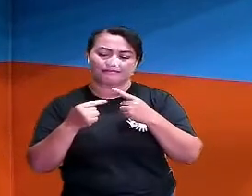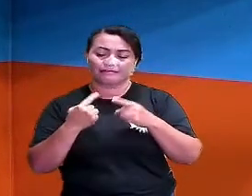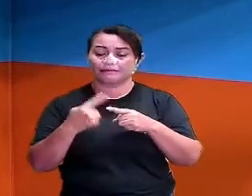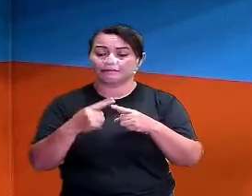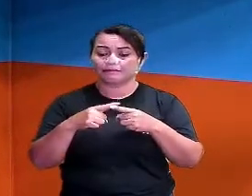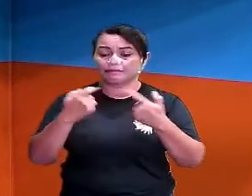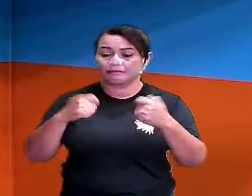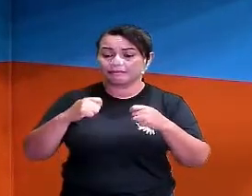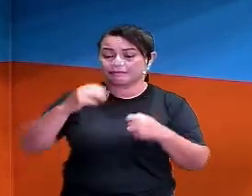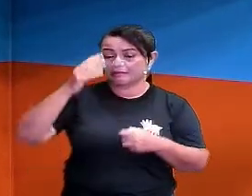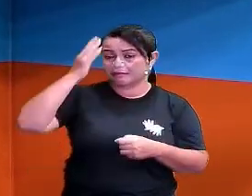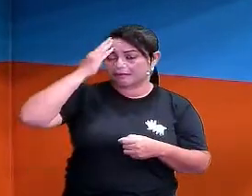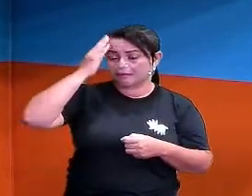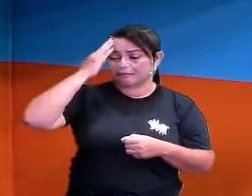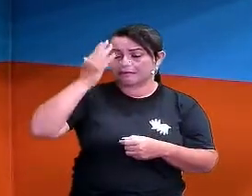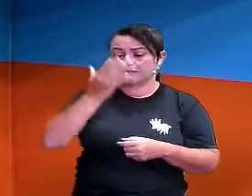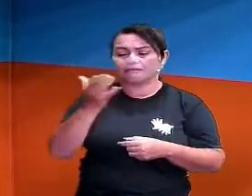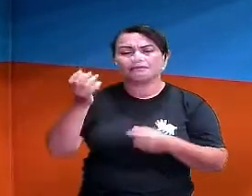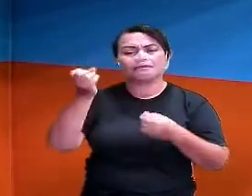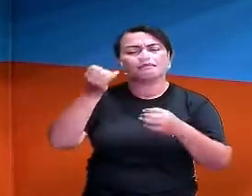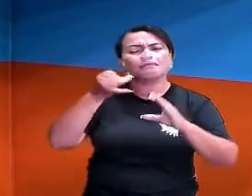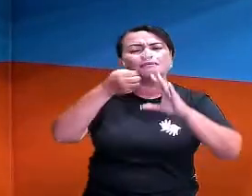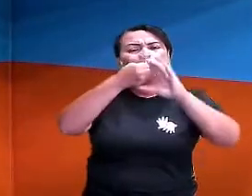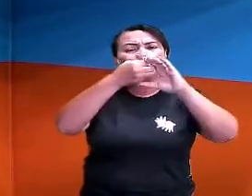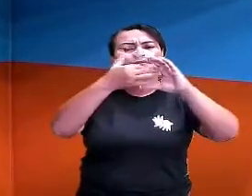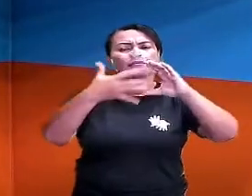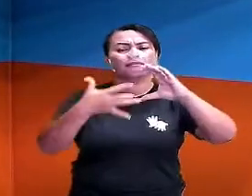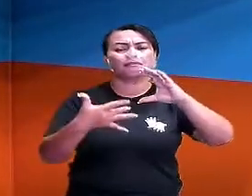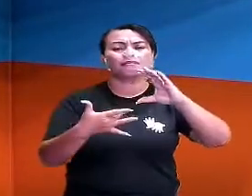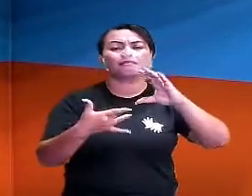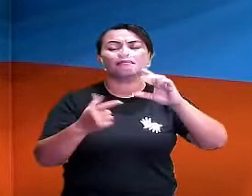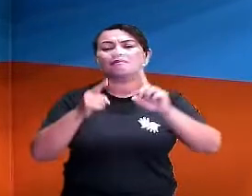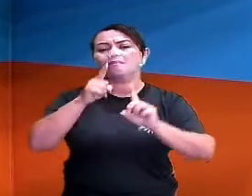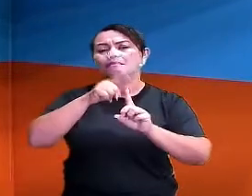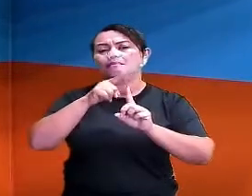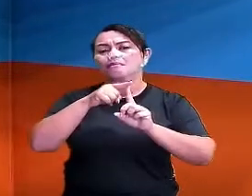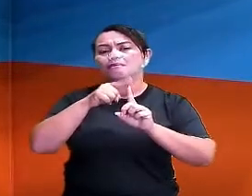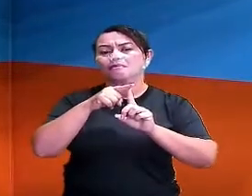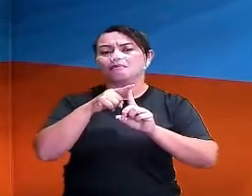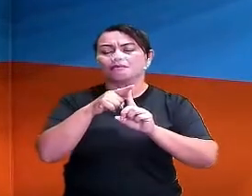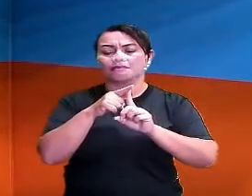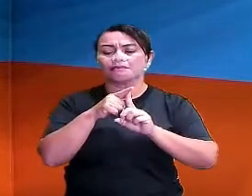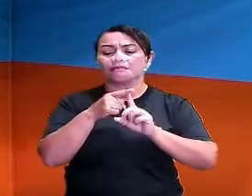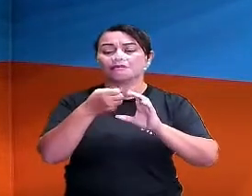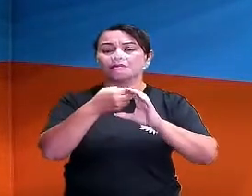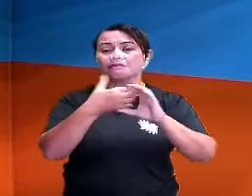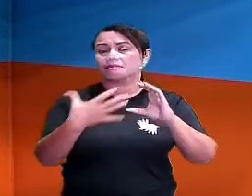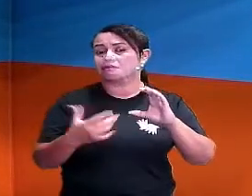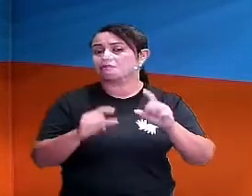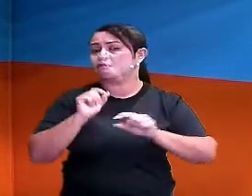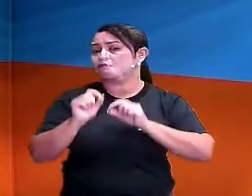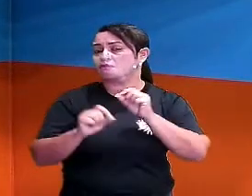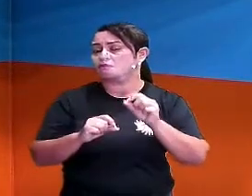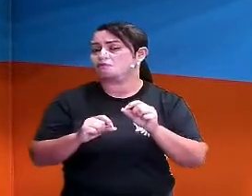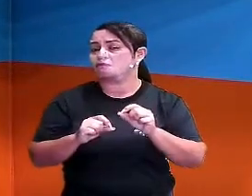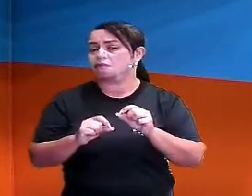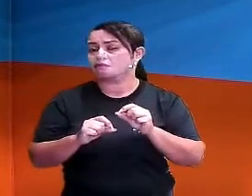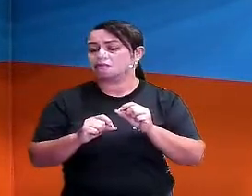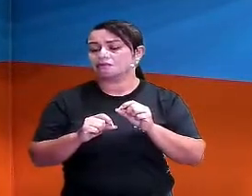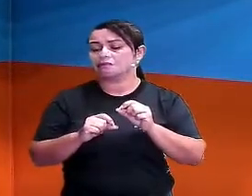eu preciso saber, porque ele dá aqui, ó, uma característica de um tipo de triângulo. E aí a característica que ele dá é